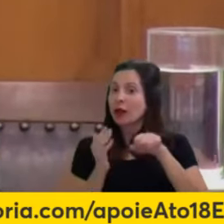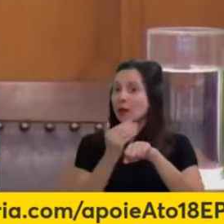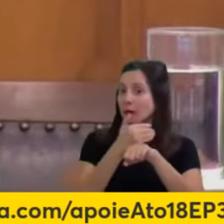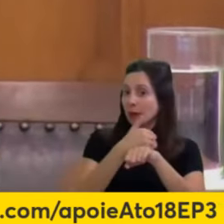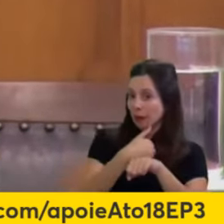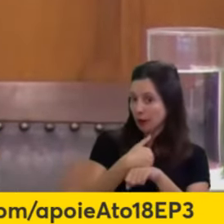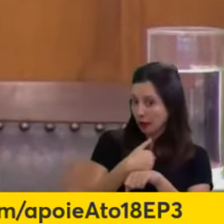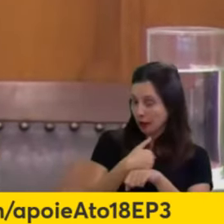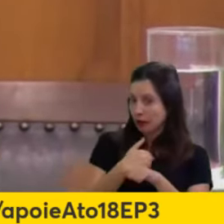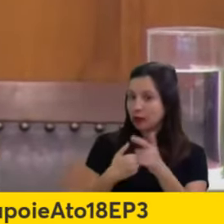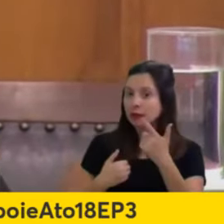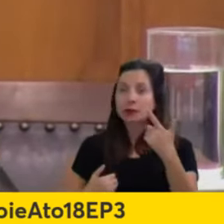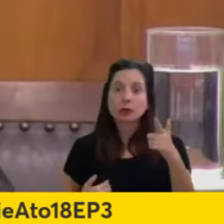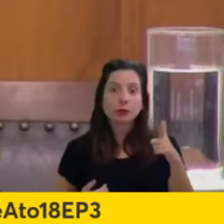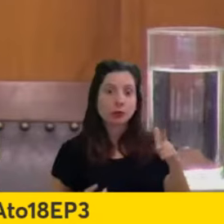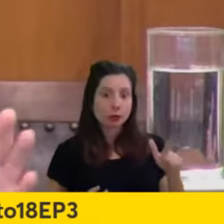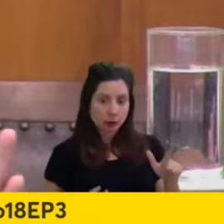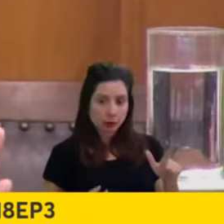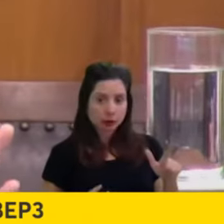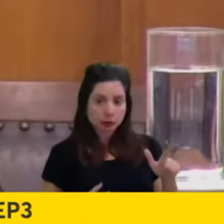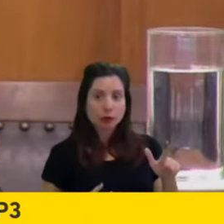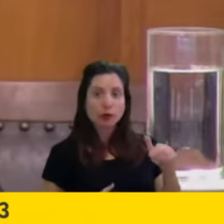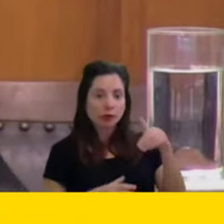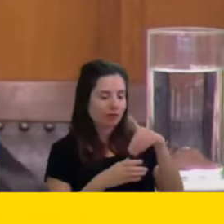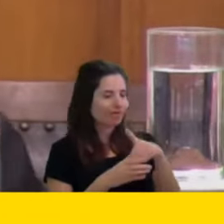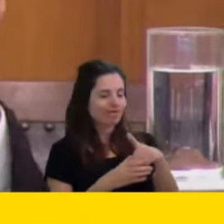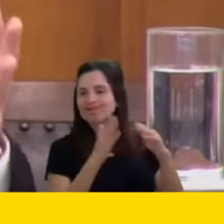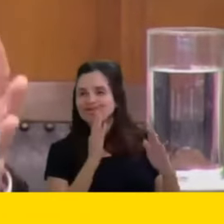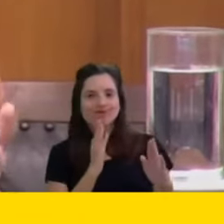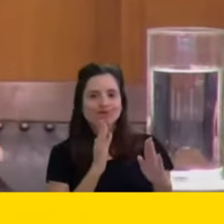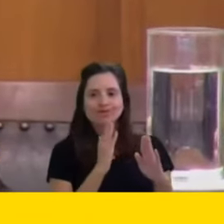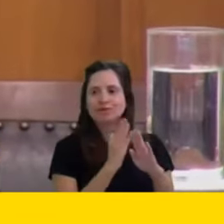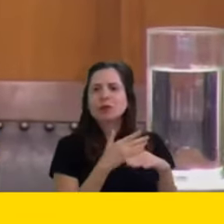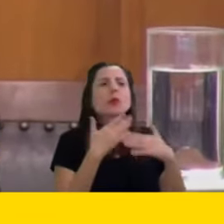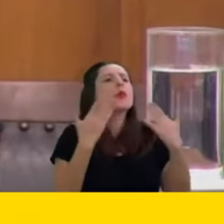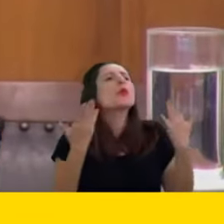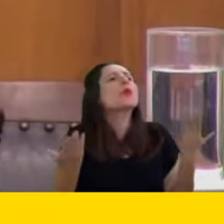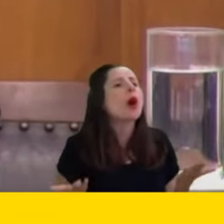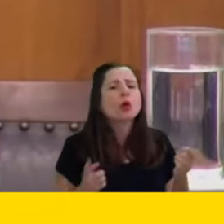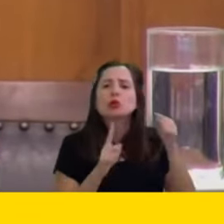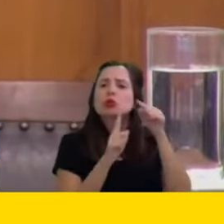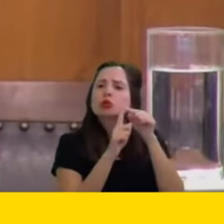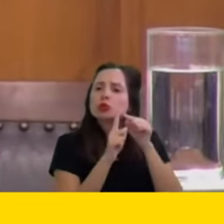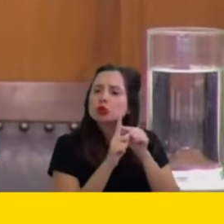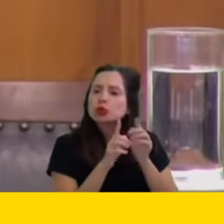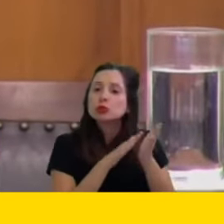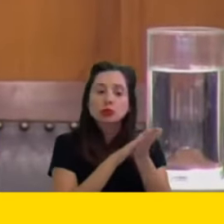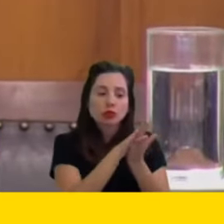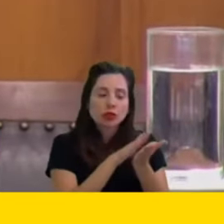Procuradoria Regional Eleitoral eh não identificou qual qual seria o tipo de despesa ou mesmo quem seria o beneficiário